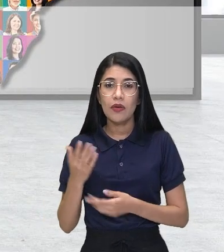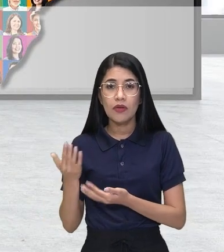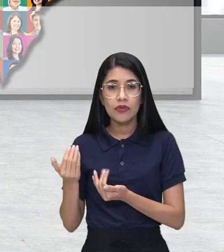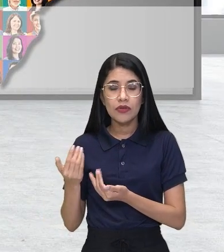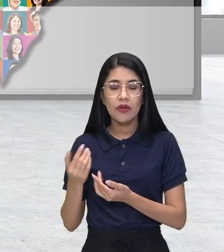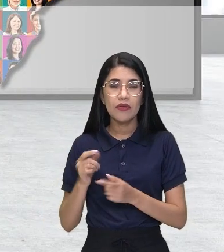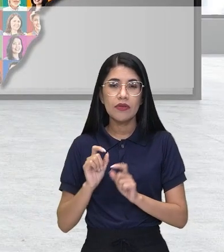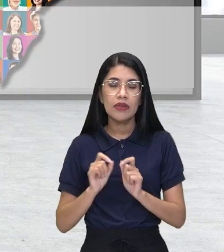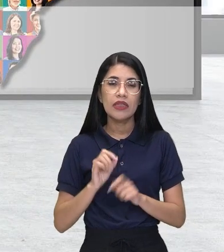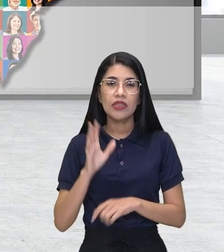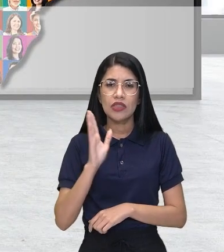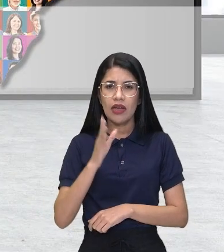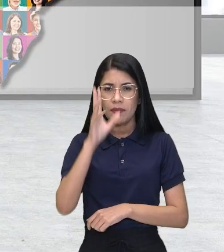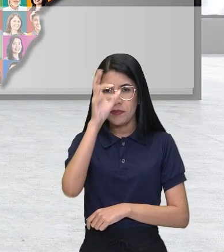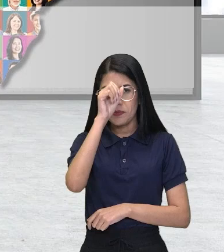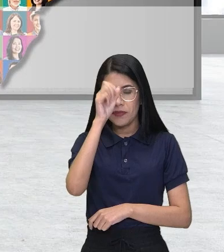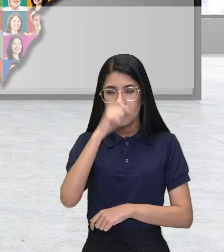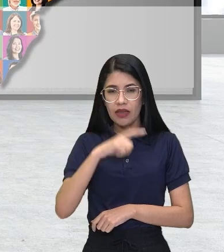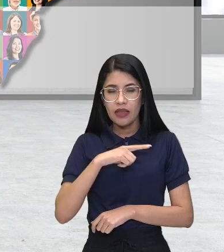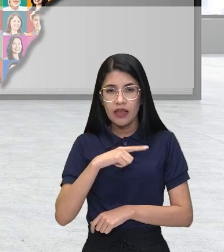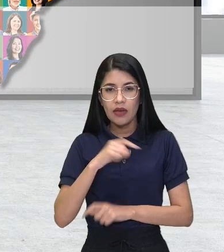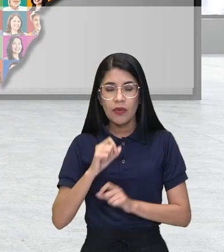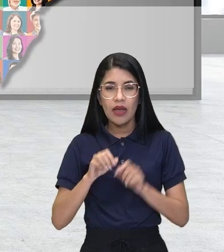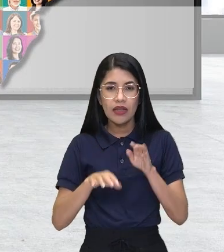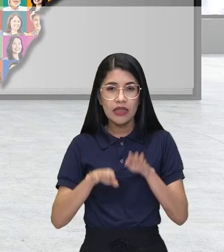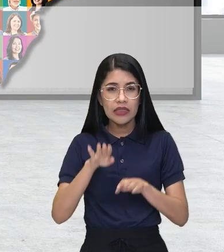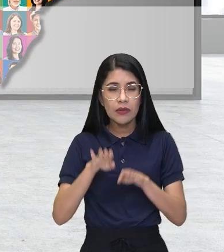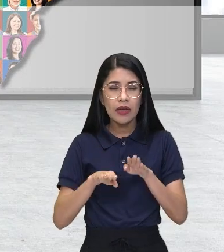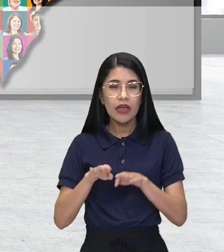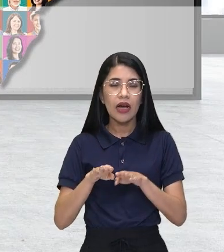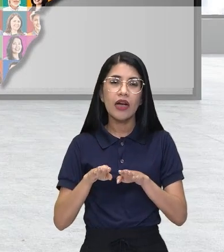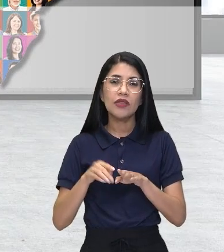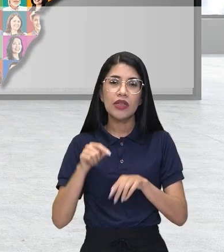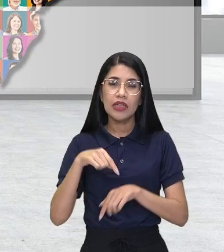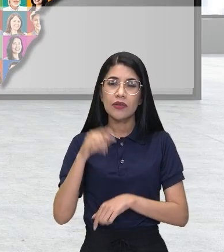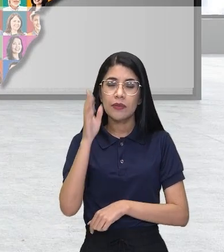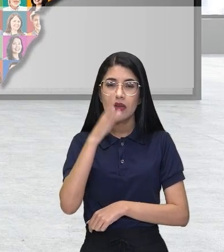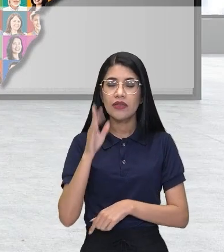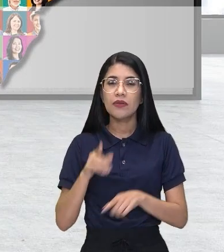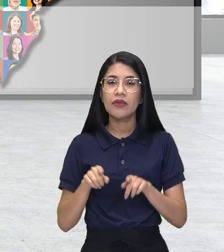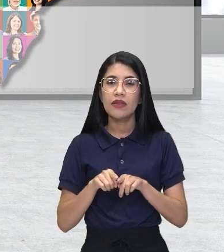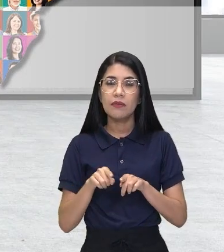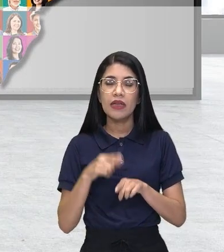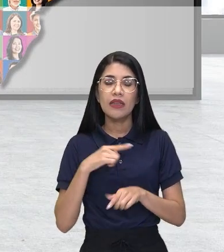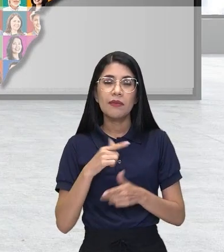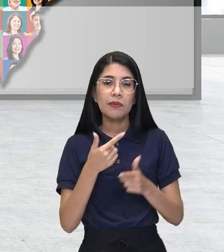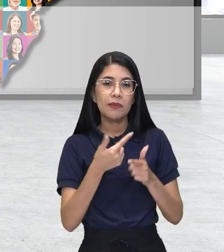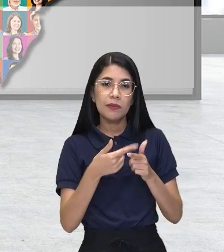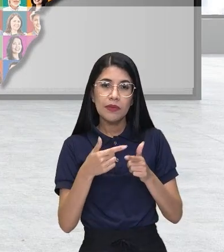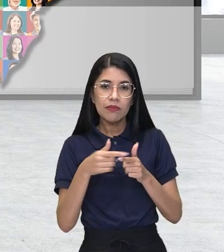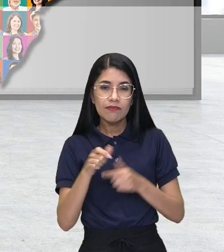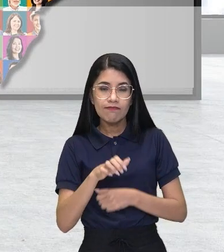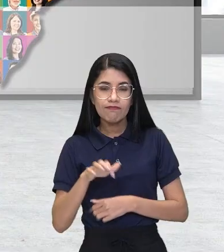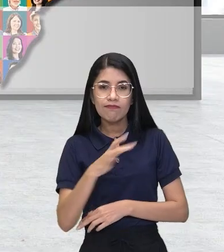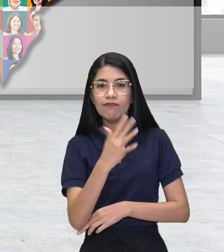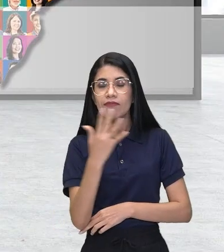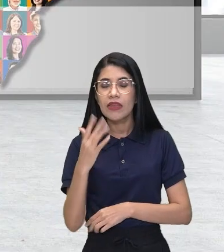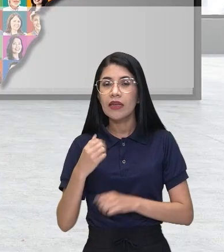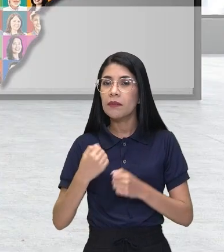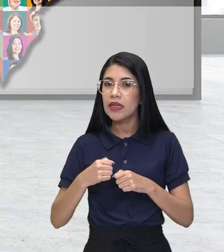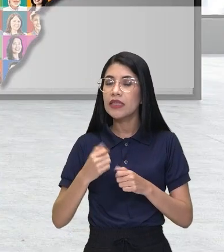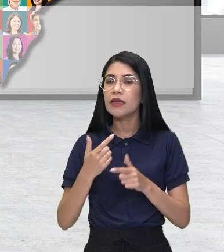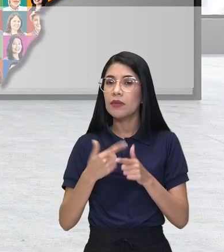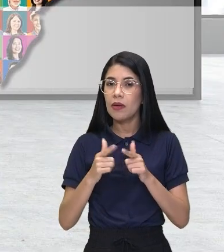gente já aprende, né, que existe muita desigualdade no Brasil ainda, que existe questões ambientais que têm que ser resolvidas e que o